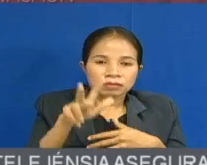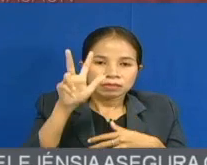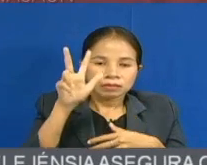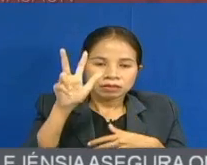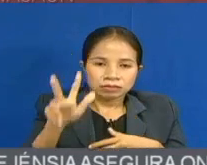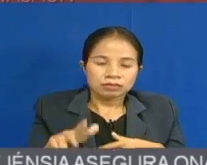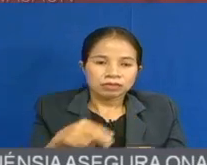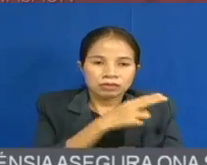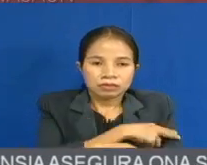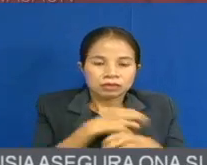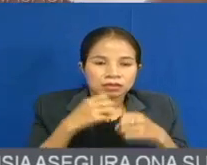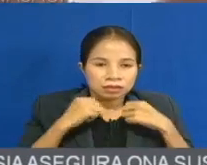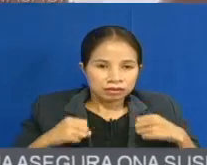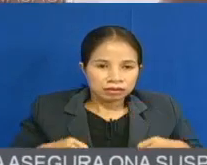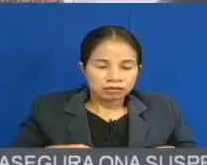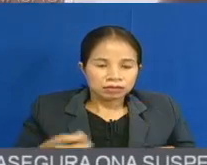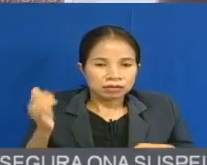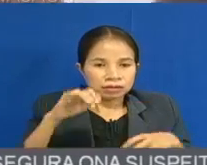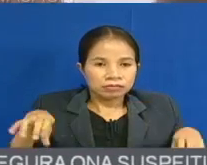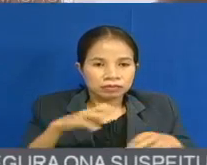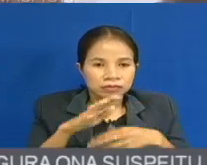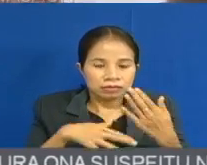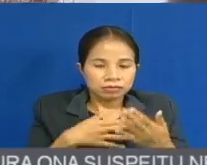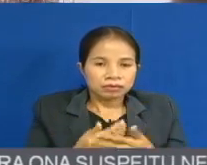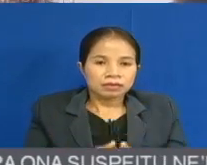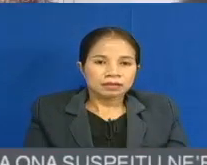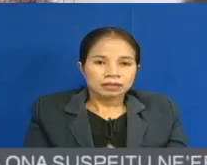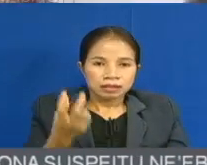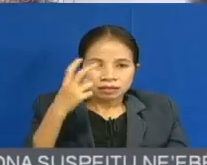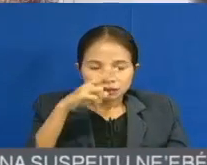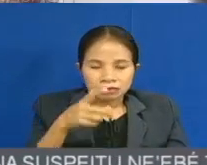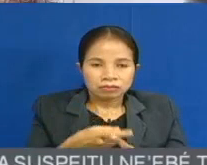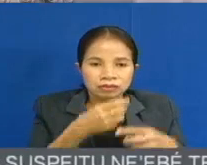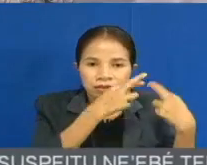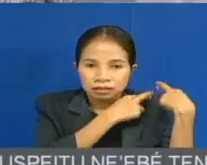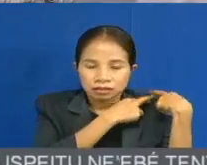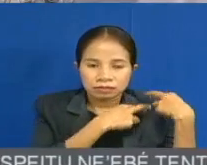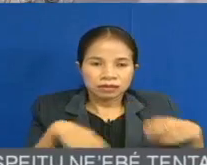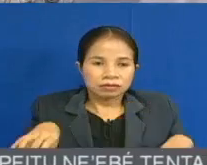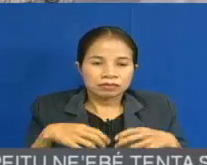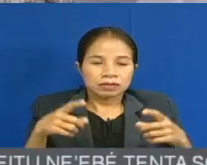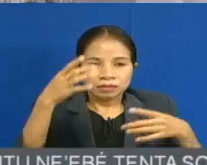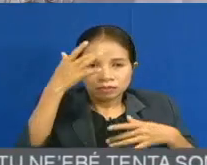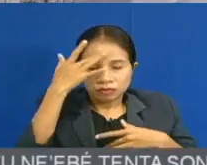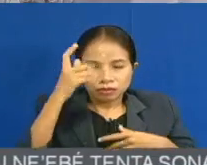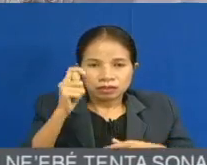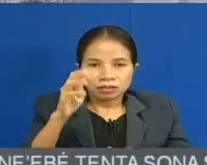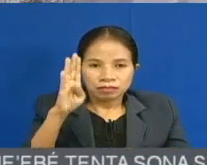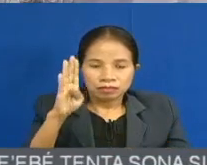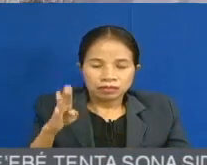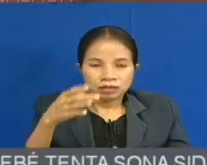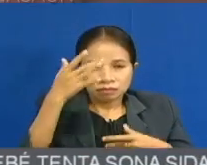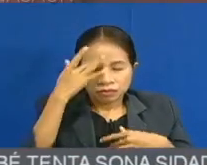Saúde, o Saúde, se tem esforço todo. Participa e avaliação, né? Mas você é responsável pelo serviço para moras tuberculose,